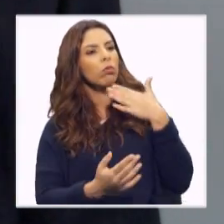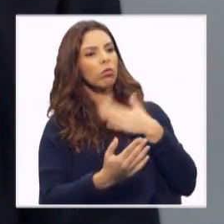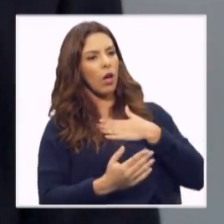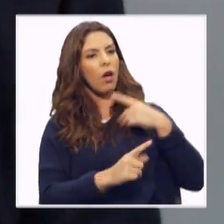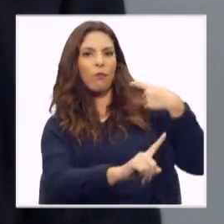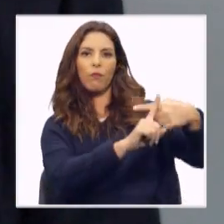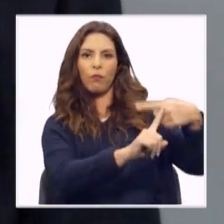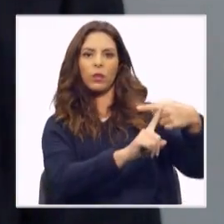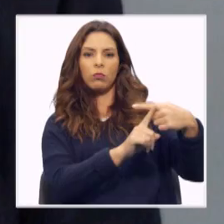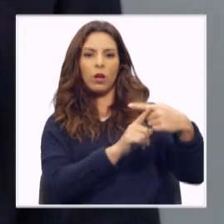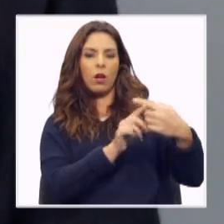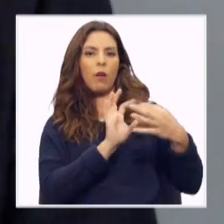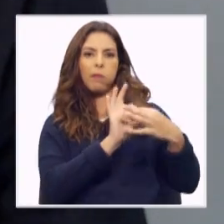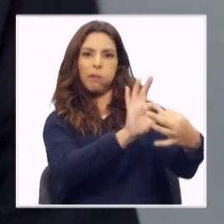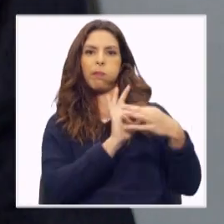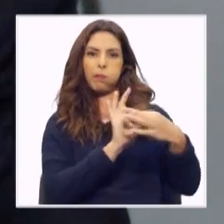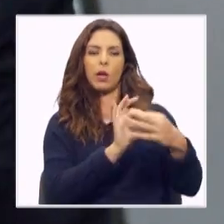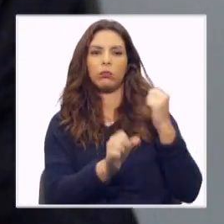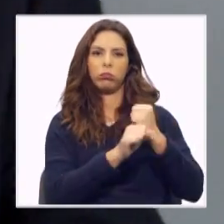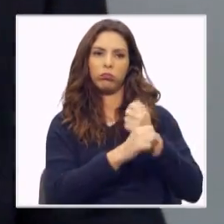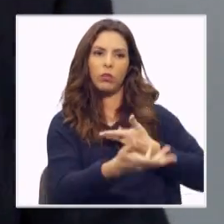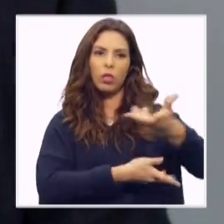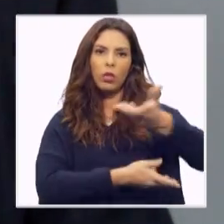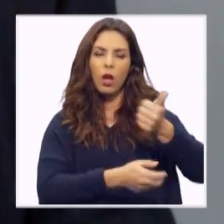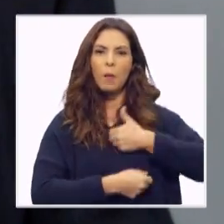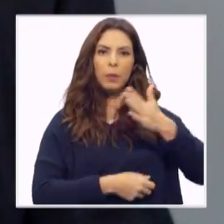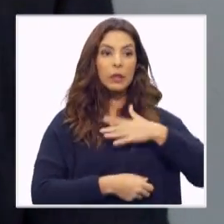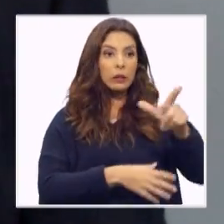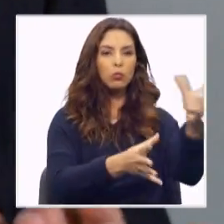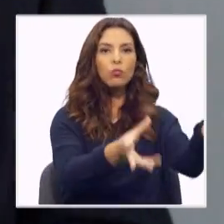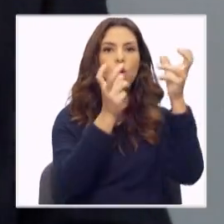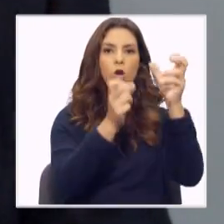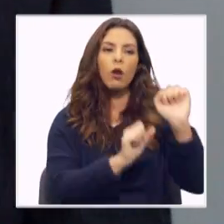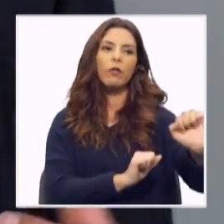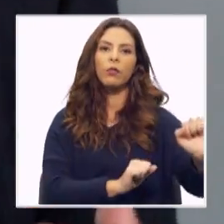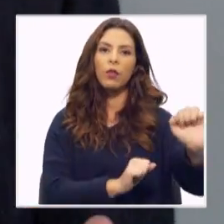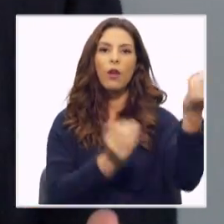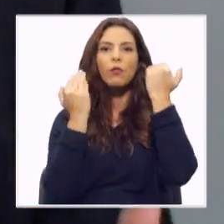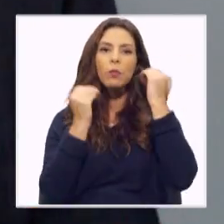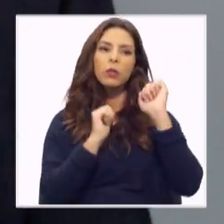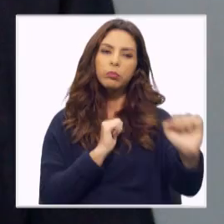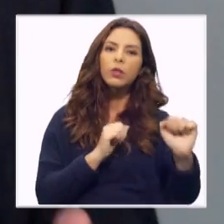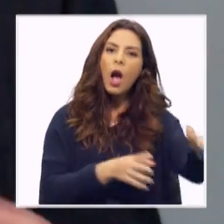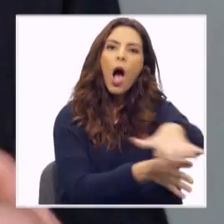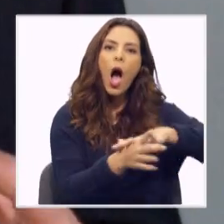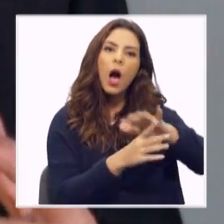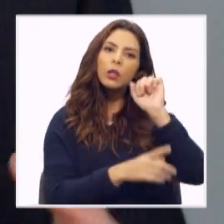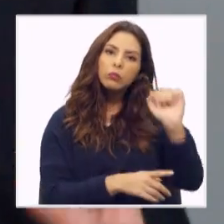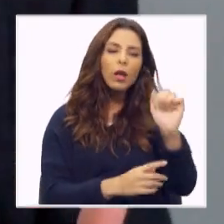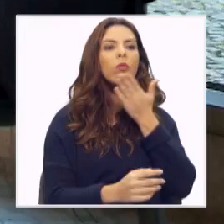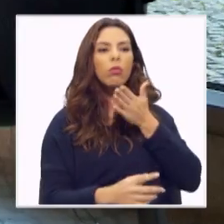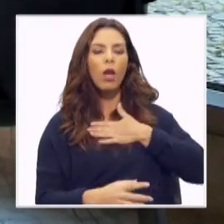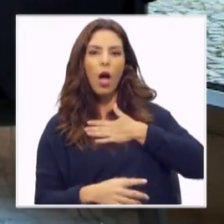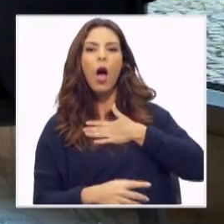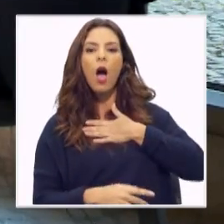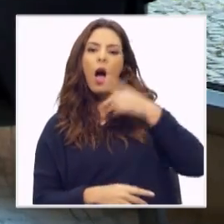um dos fatores que nos dá vantagem é o facto de que quando trabalhamos com uma empresa, conseguimos absorver a informação dessa empresa que é tipicamente específica a um